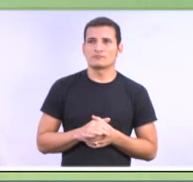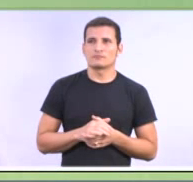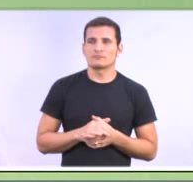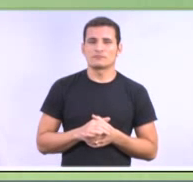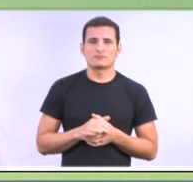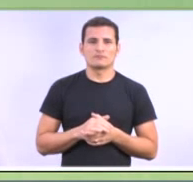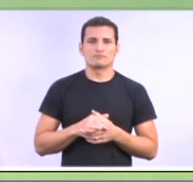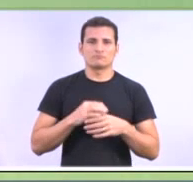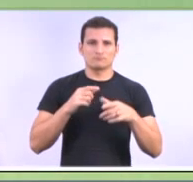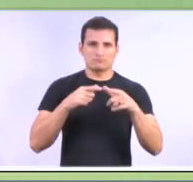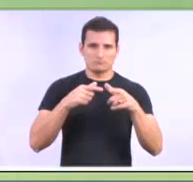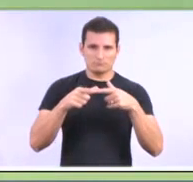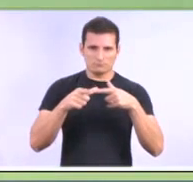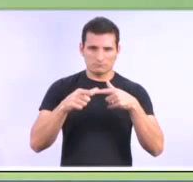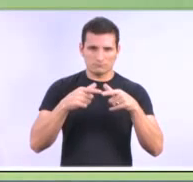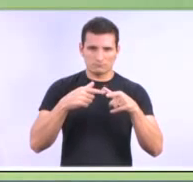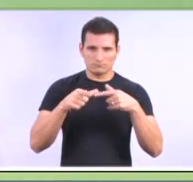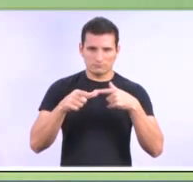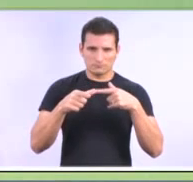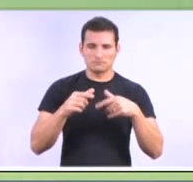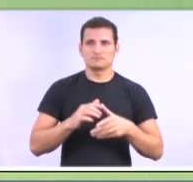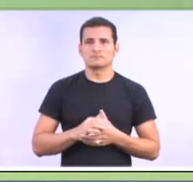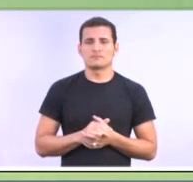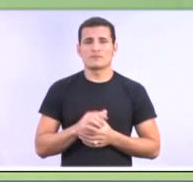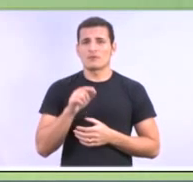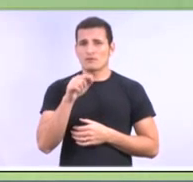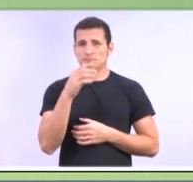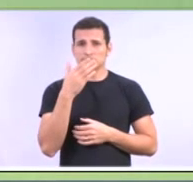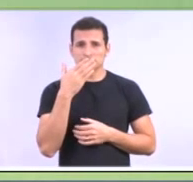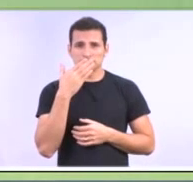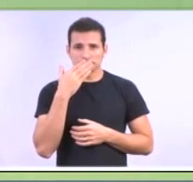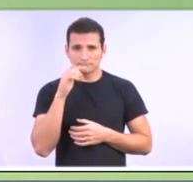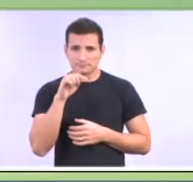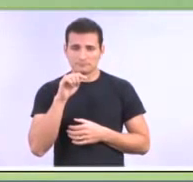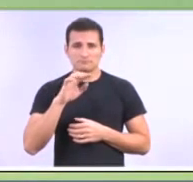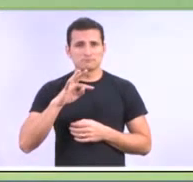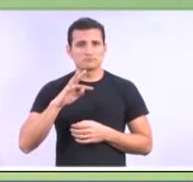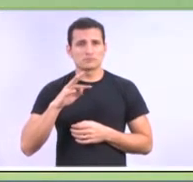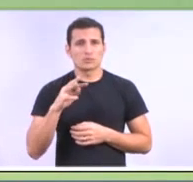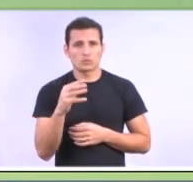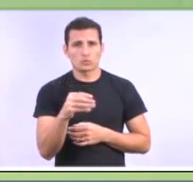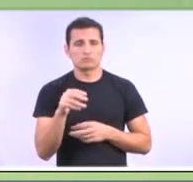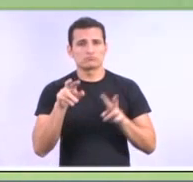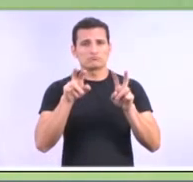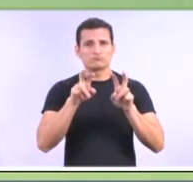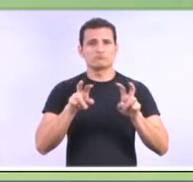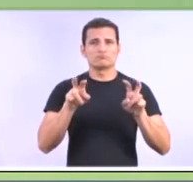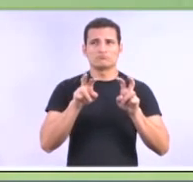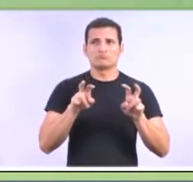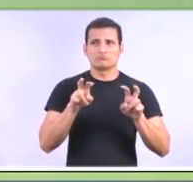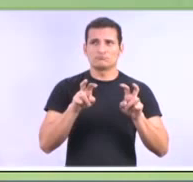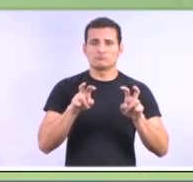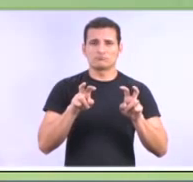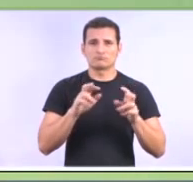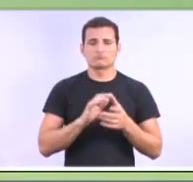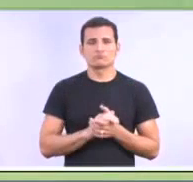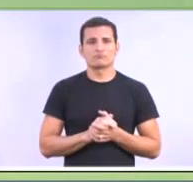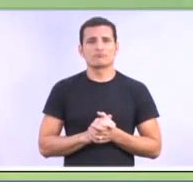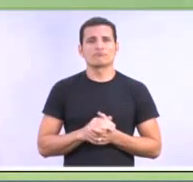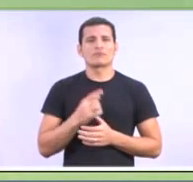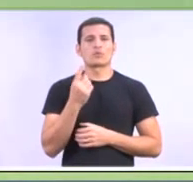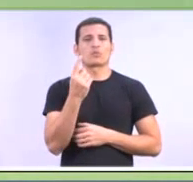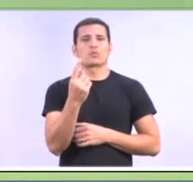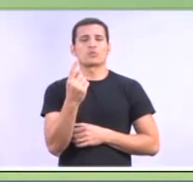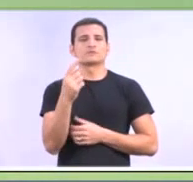Estrela. Bom, nessa topologia todos os dispositivos conectam-se a um ponto central da